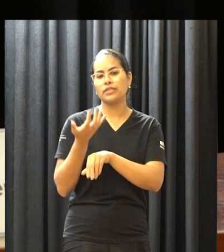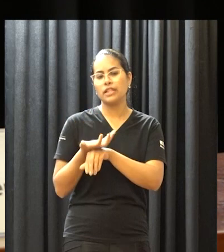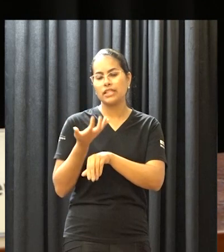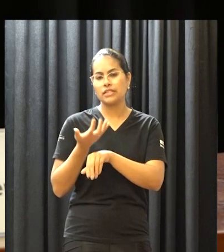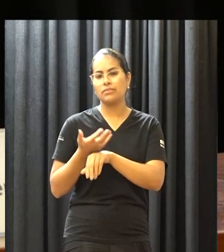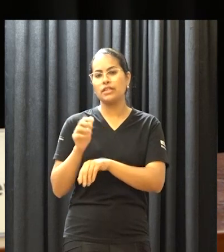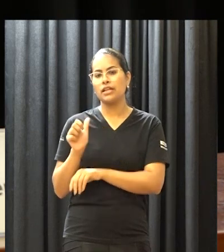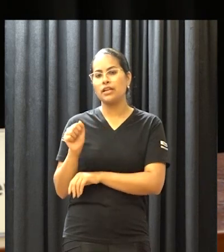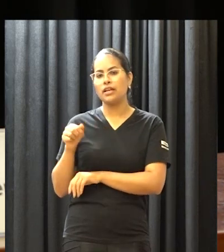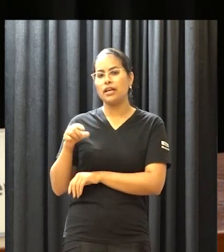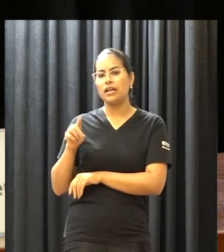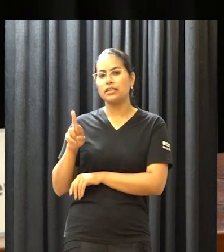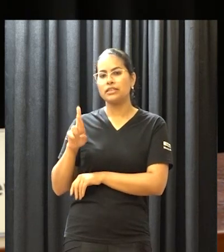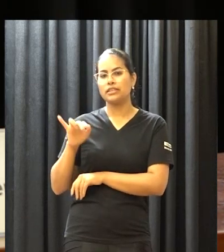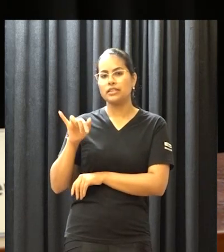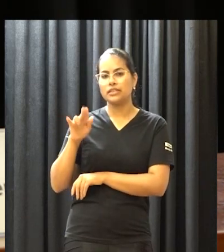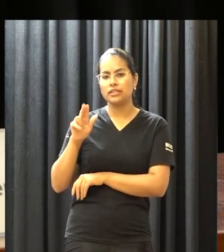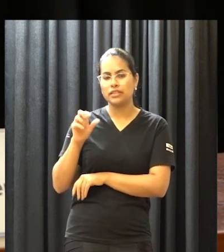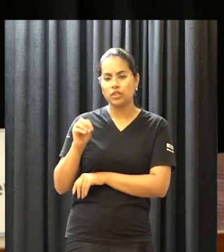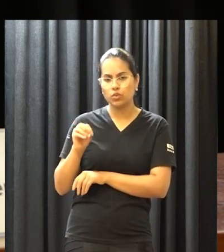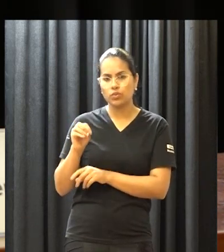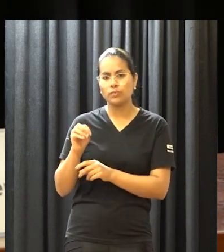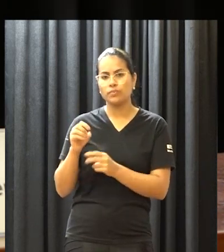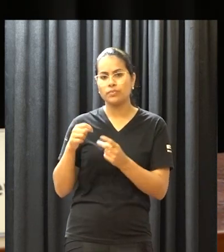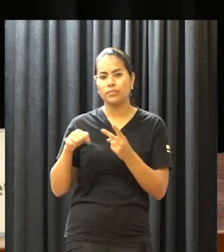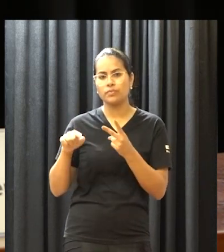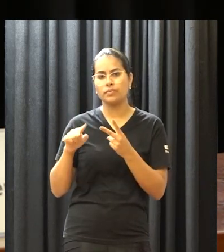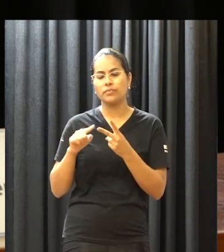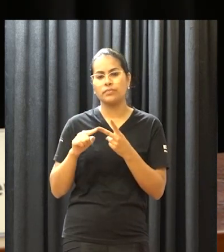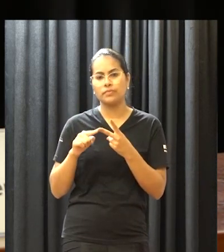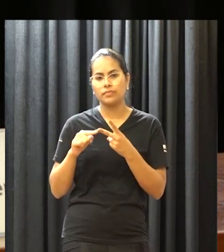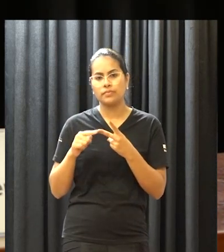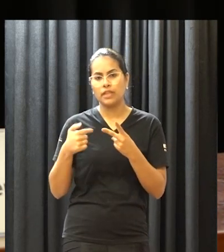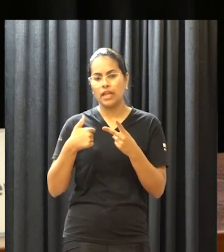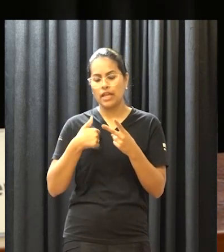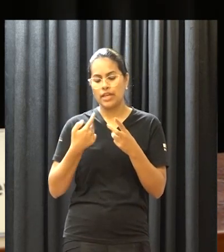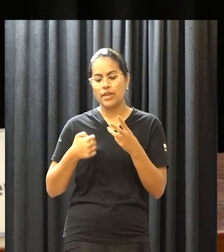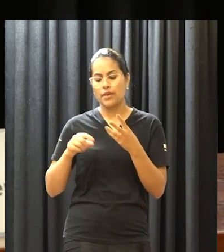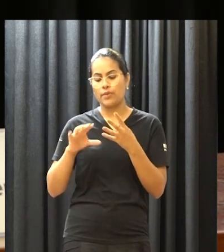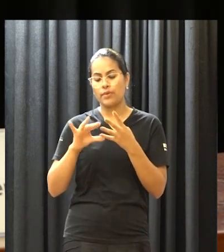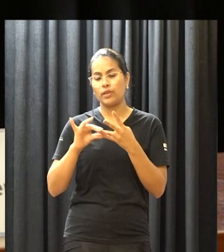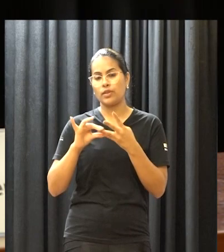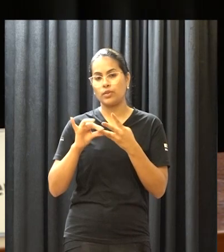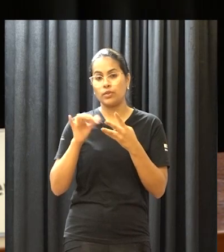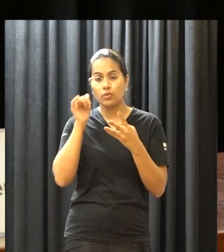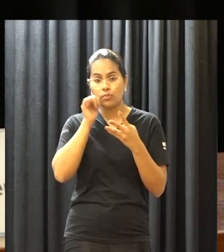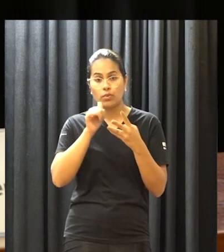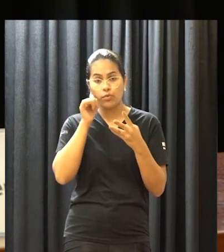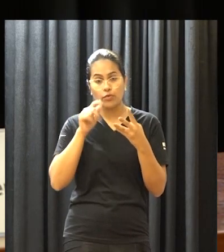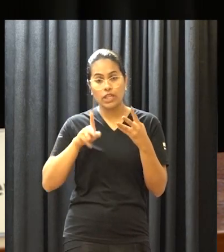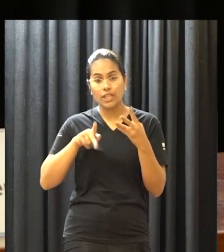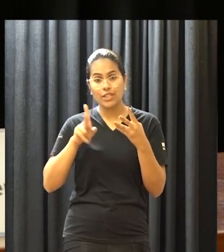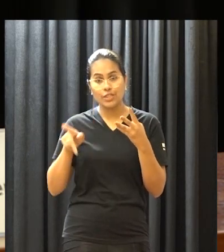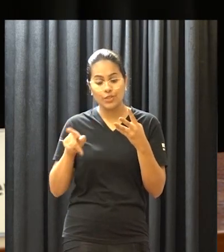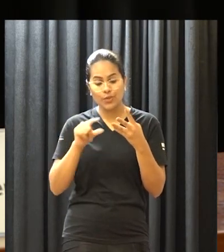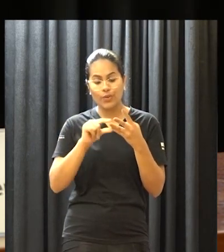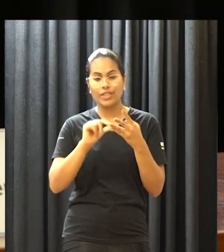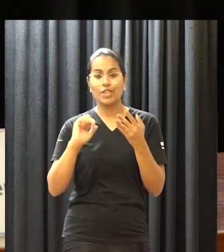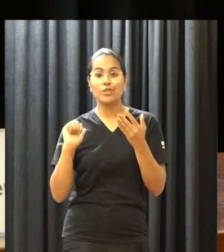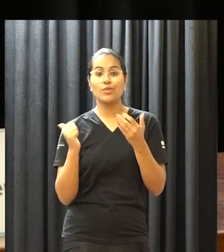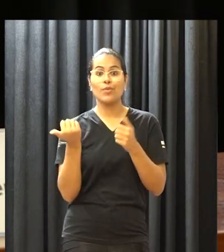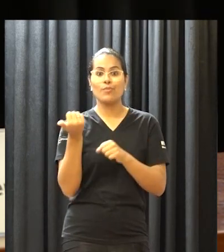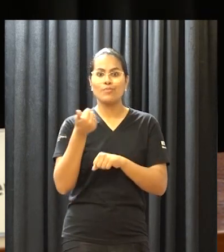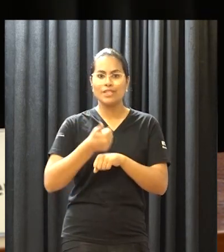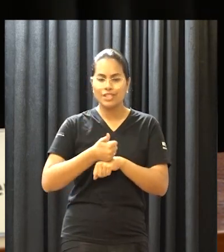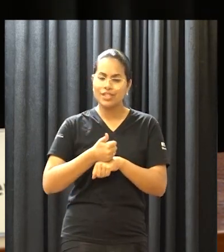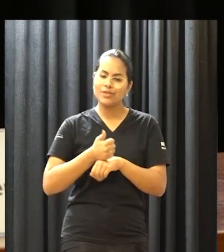veio antes de mim, Adriano Henrique Norberg, eu e mais duas professoras que estiveram como professoras substitutas em